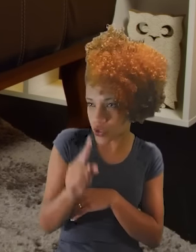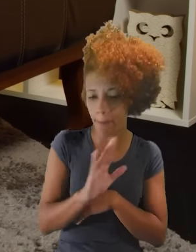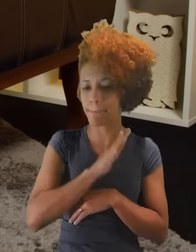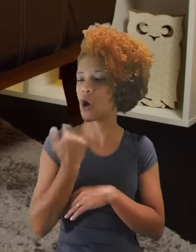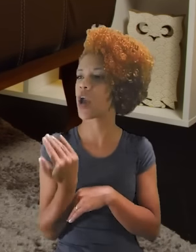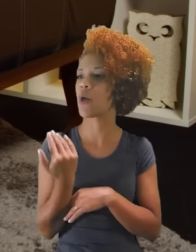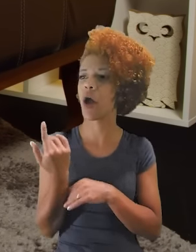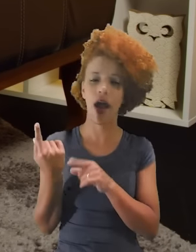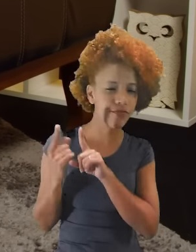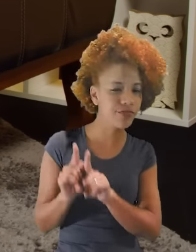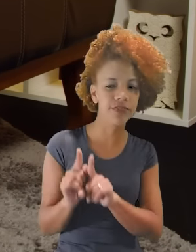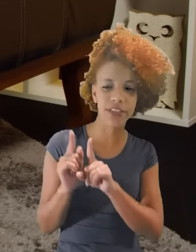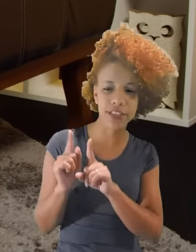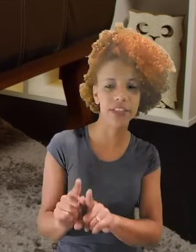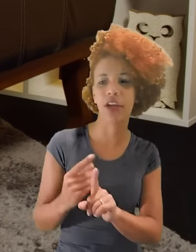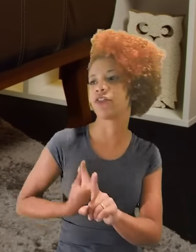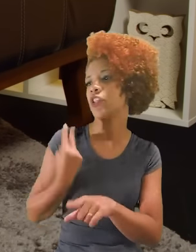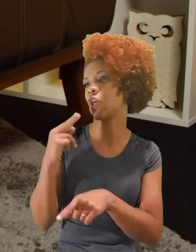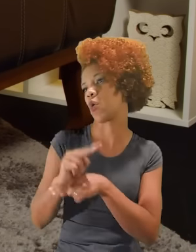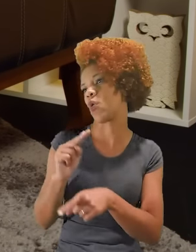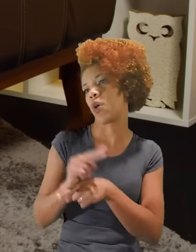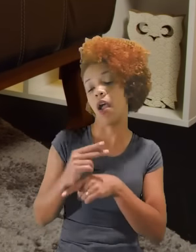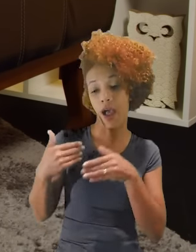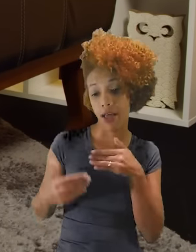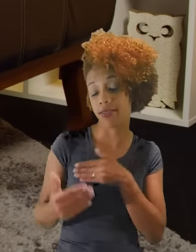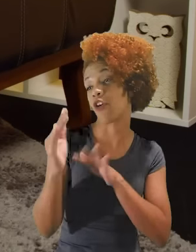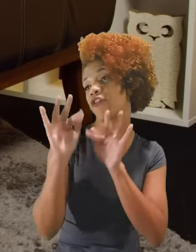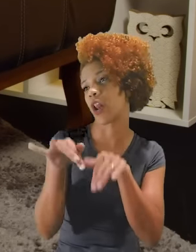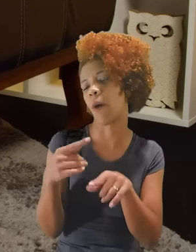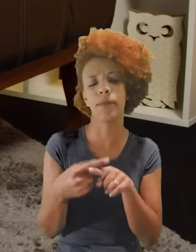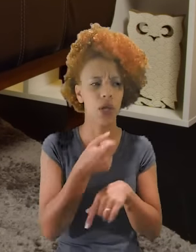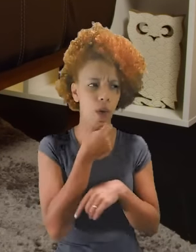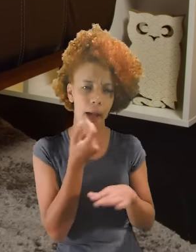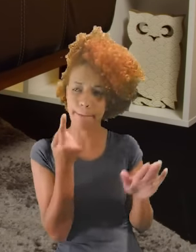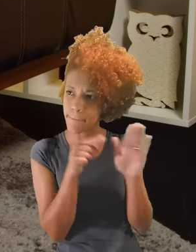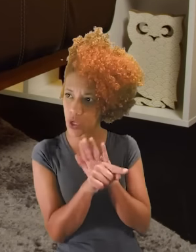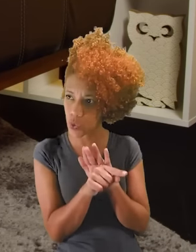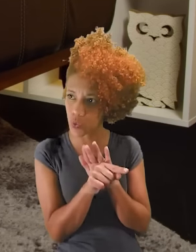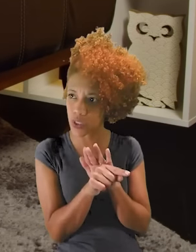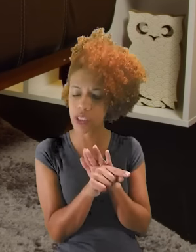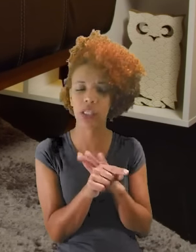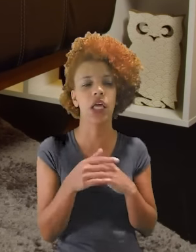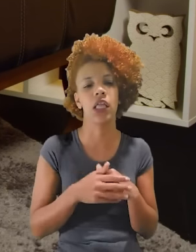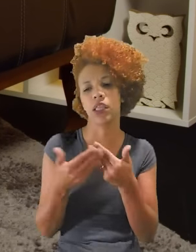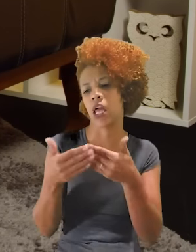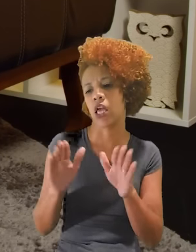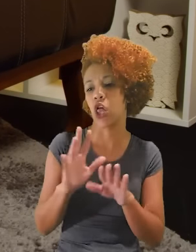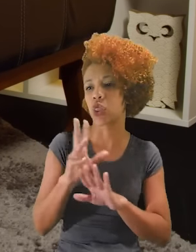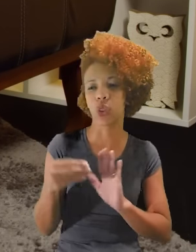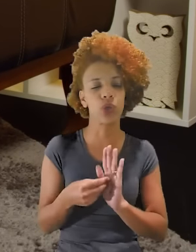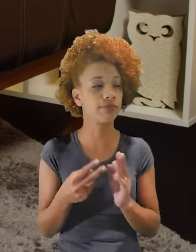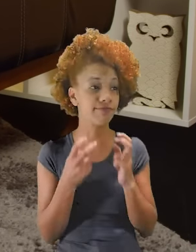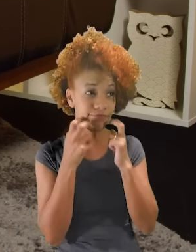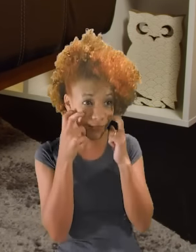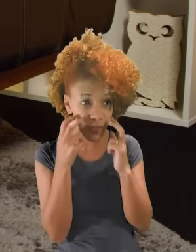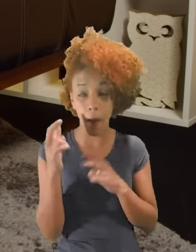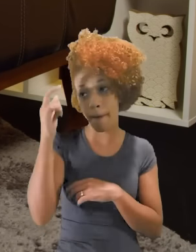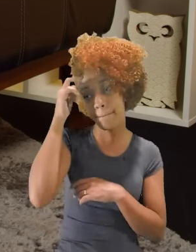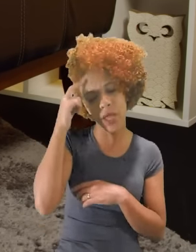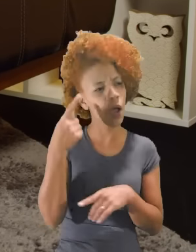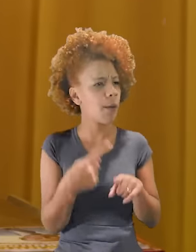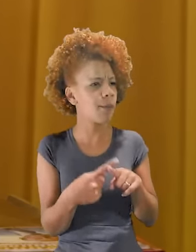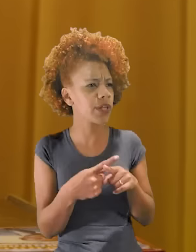a vida inteira esse cara ficou com o irmão, cara. A vida inteira ele foi anjo do Walt Disney até o fim, porque uma repórter pergunta na inauguração, ele era todo tímido, né? Aí ele tava com o